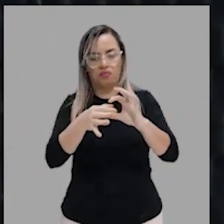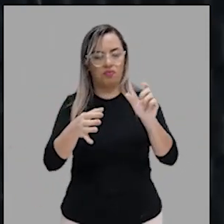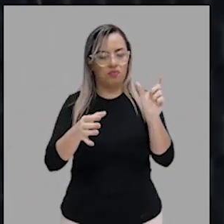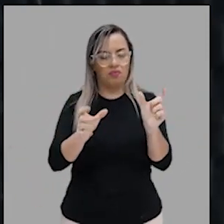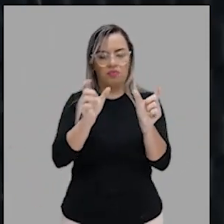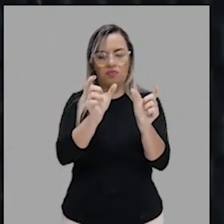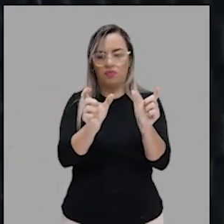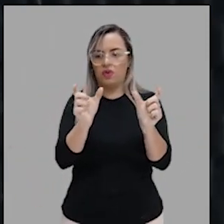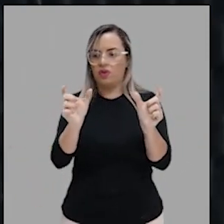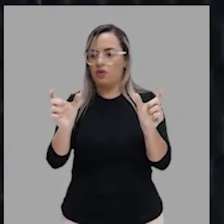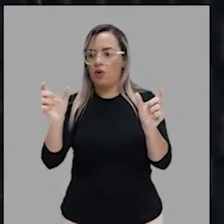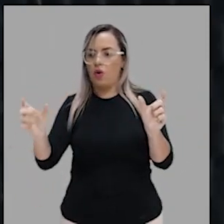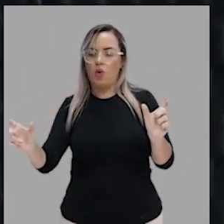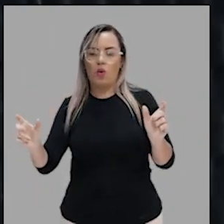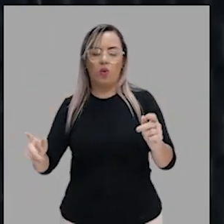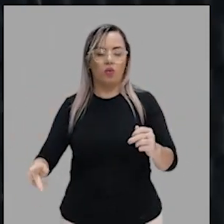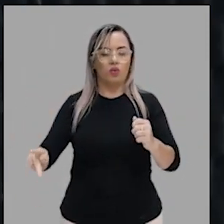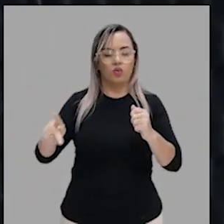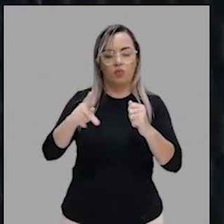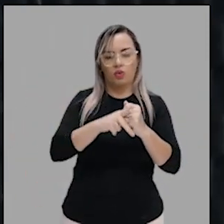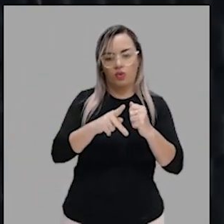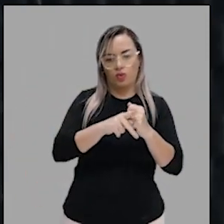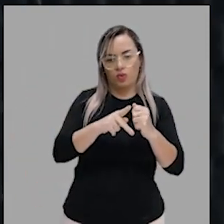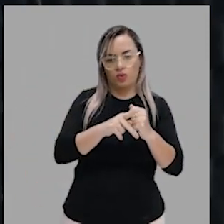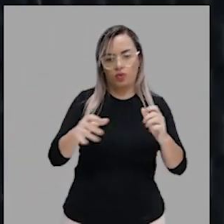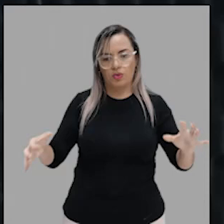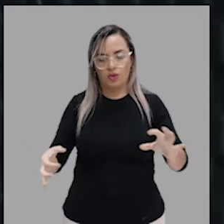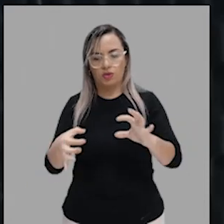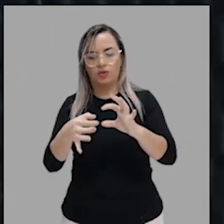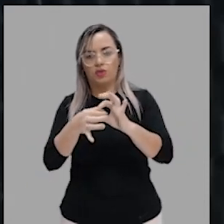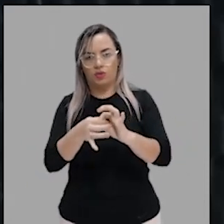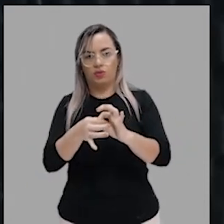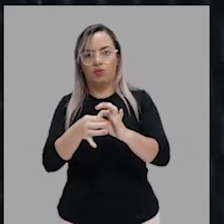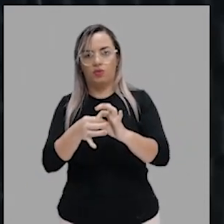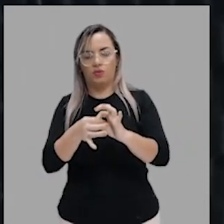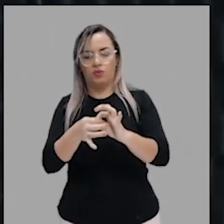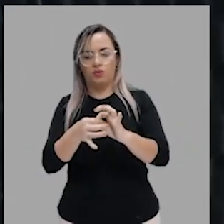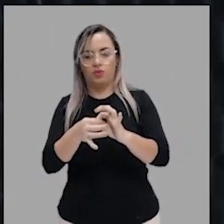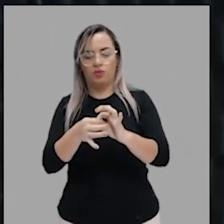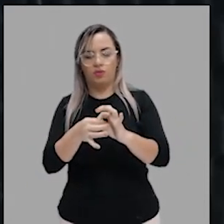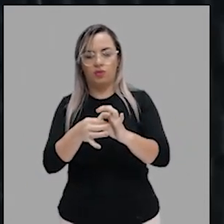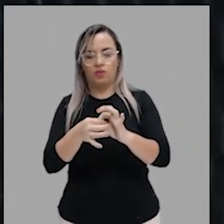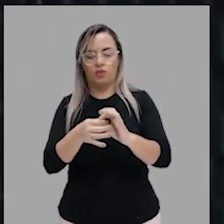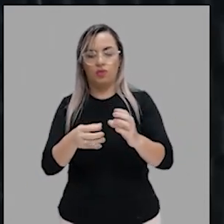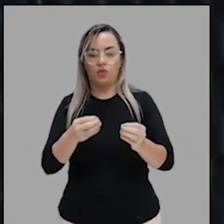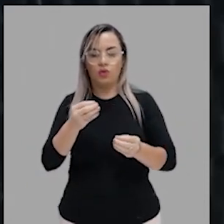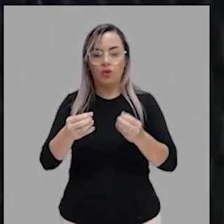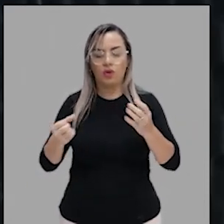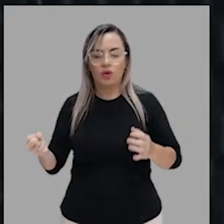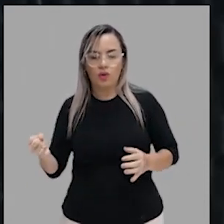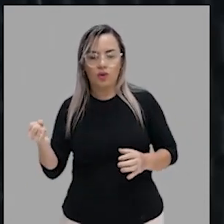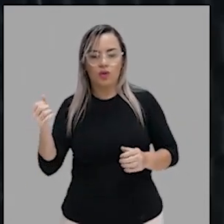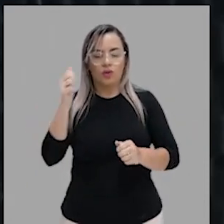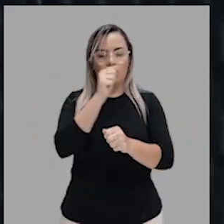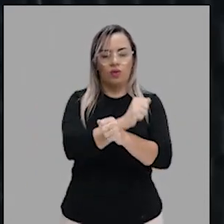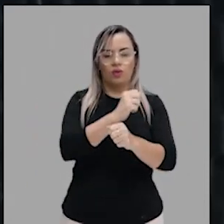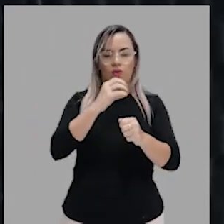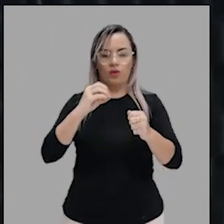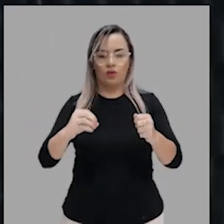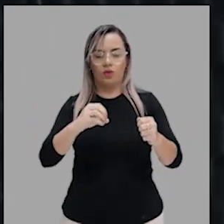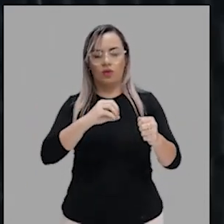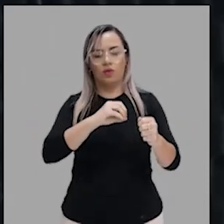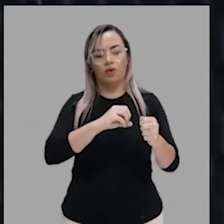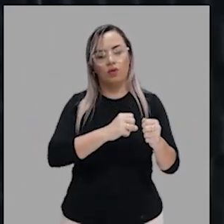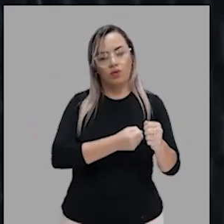as conjunções. Quem determina? Os determinantes, artigo, numeral, eu posso definir, posso